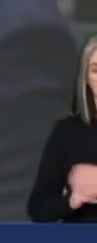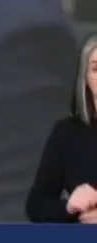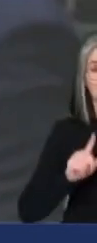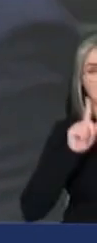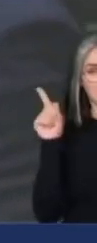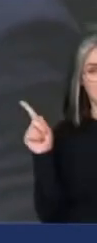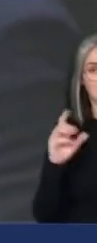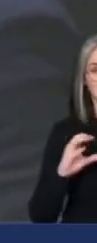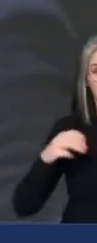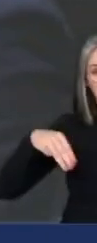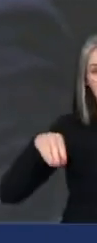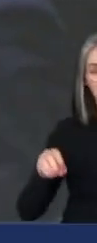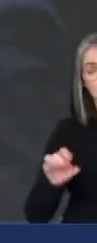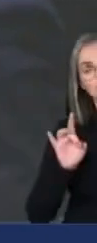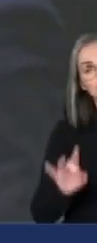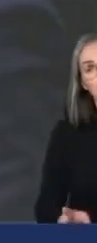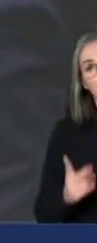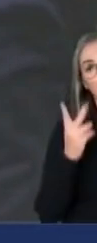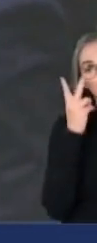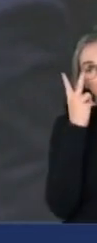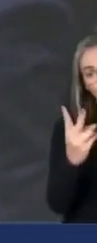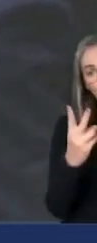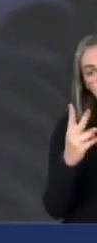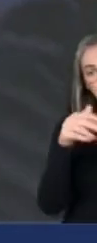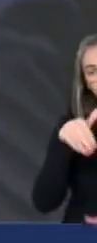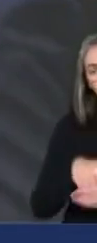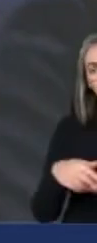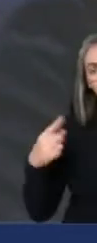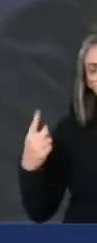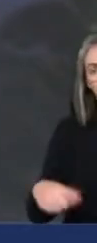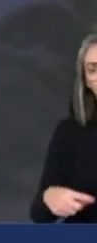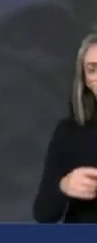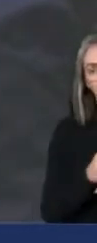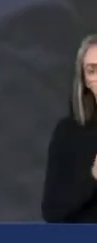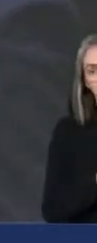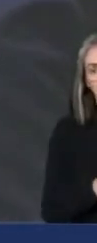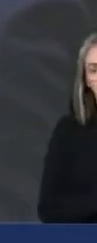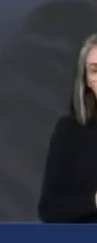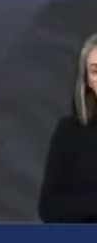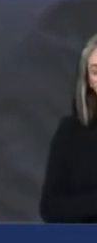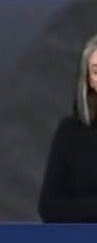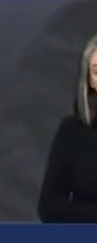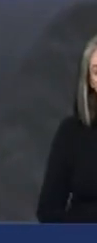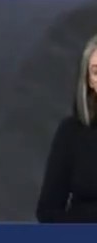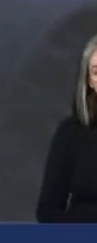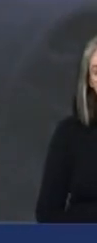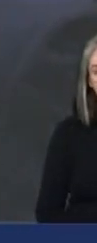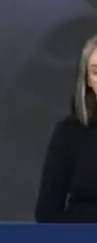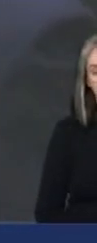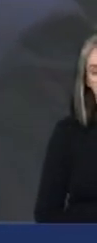foram 2 votos contra o orçamento secreto pela não continuidade. Da